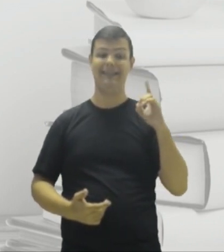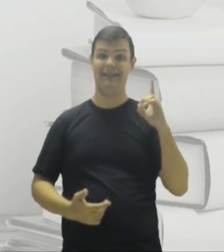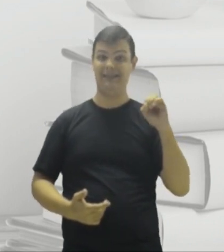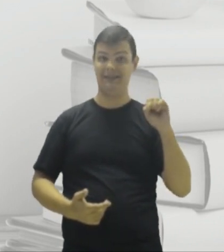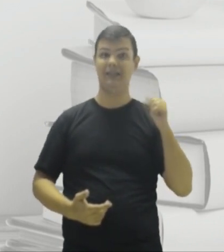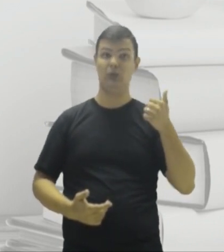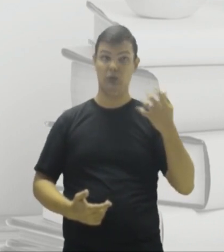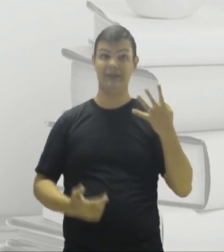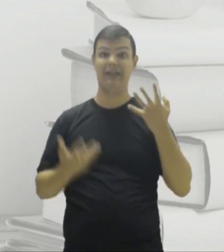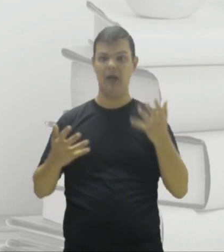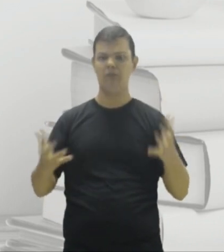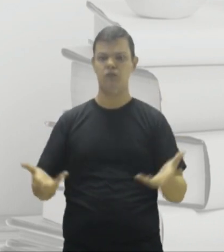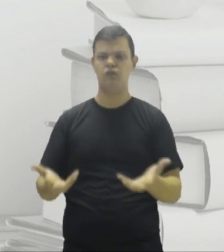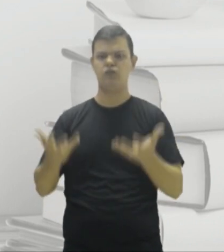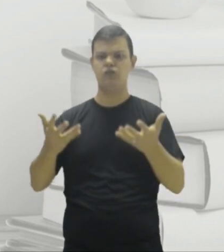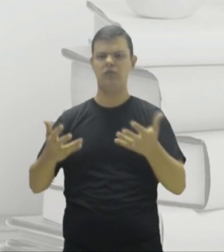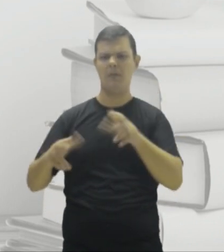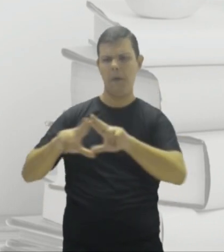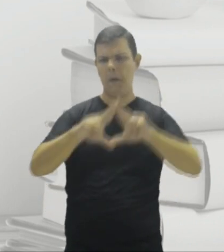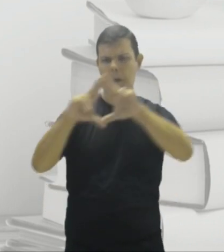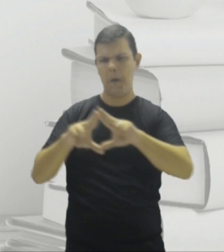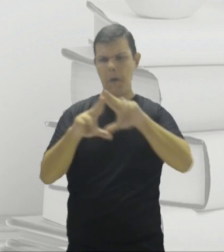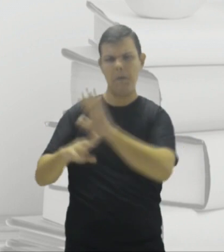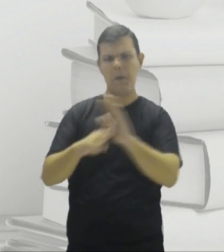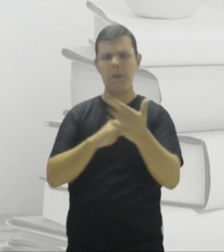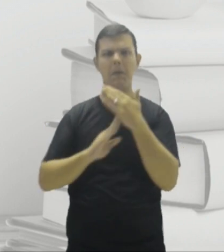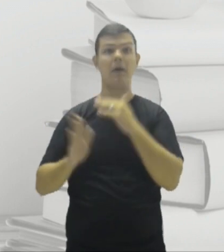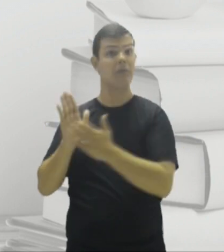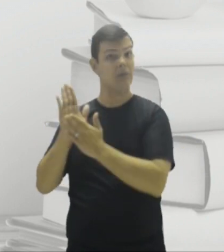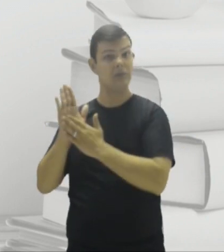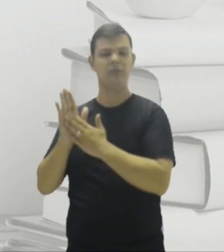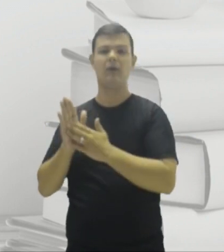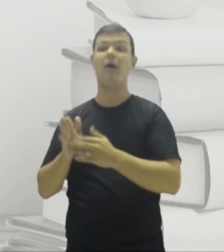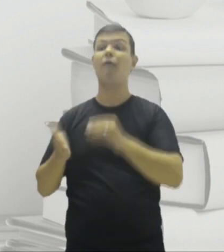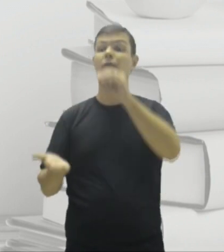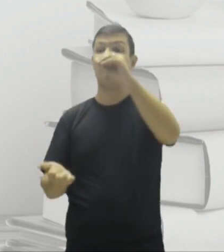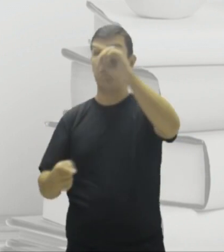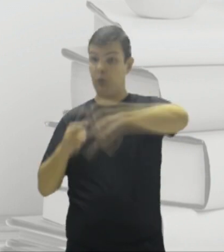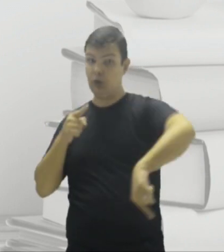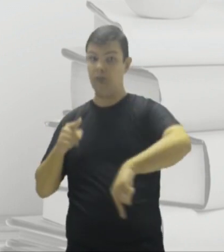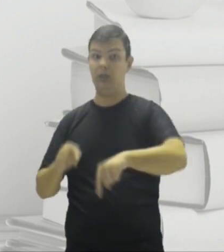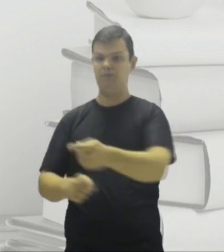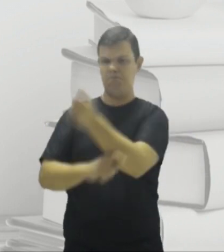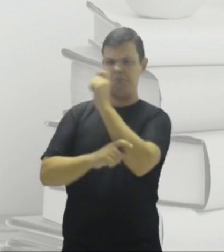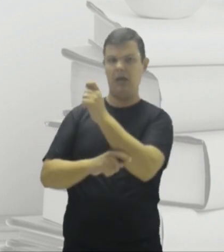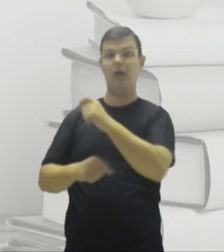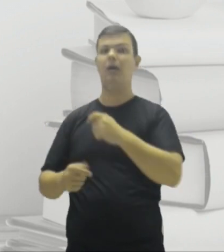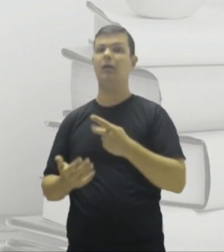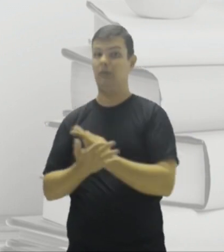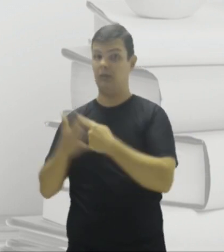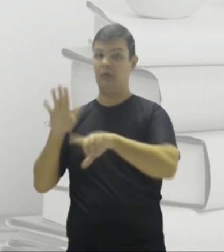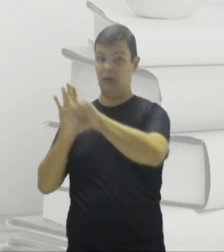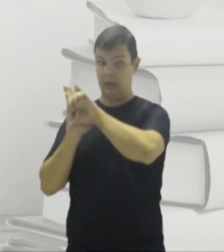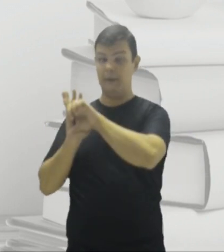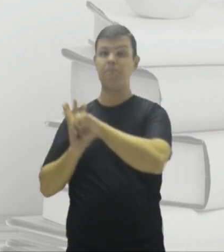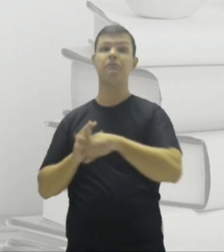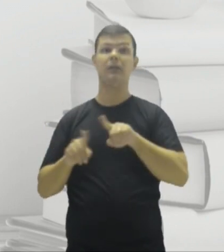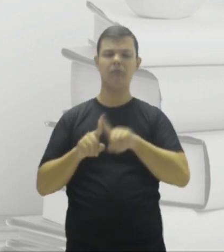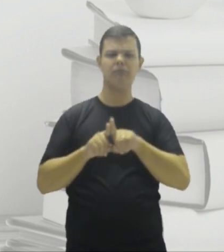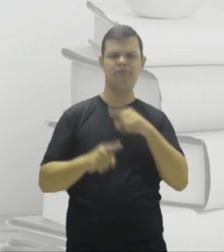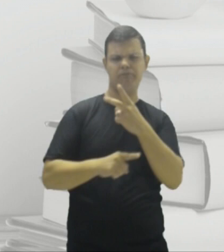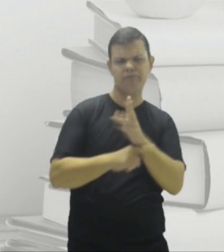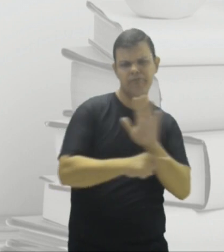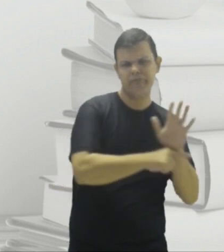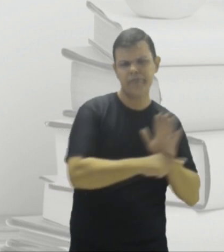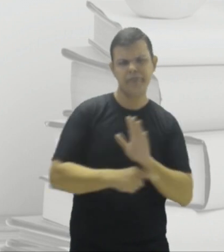almeja assegurar oceanos saudáveis e produtivos por meio de iniciativas como o fim da pesca ilegal, a proteção e restauração dos ecossistemas